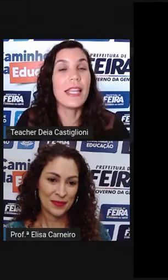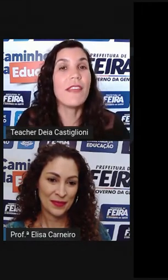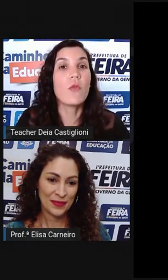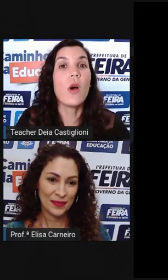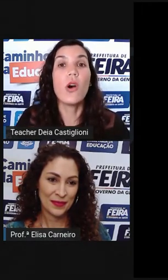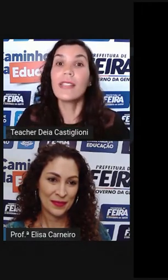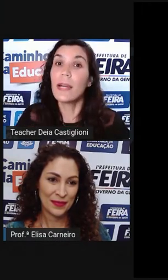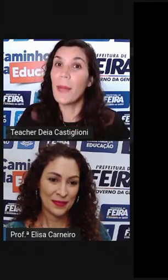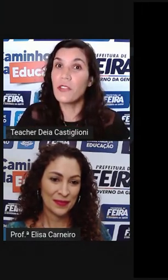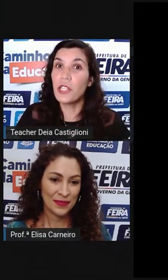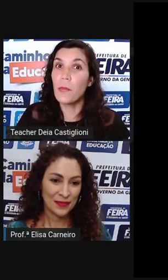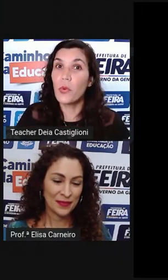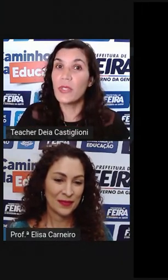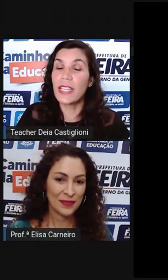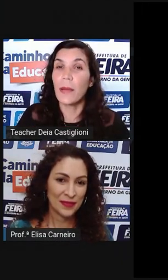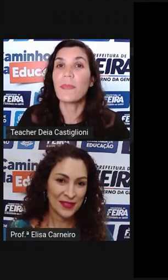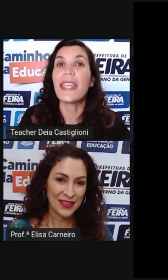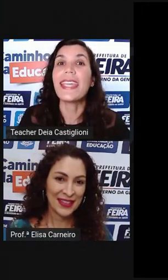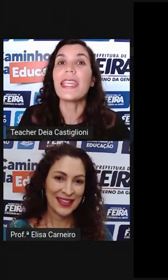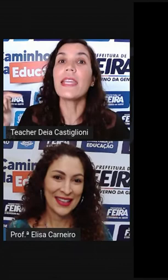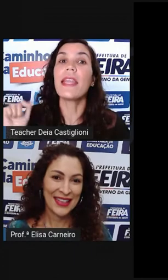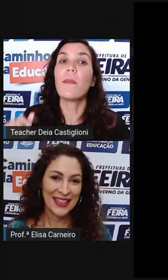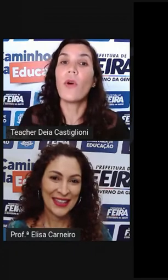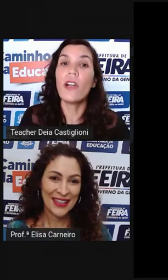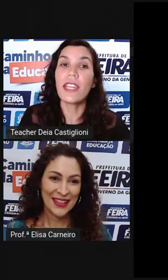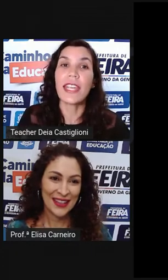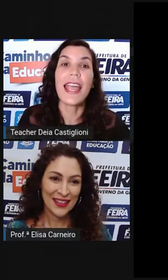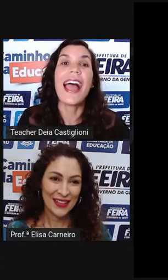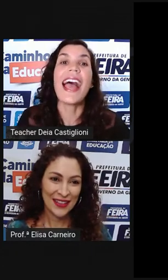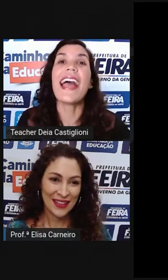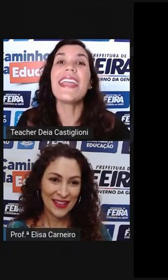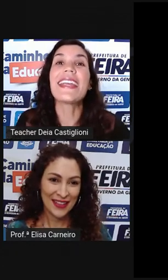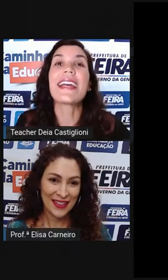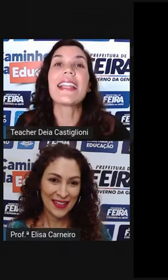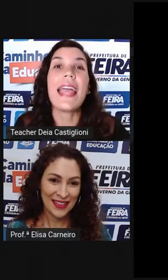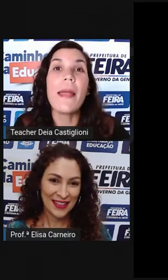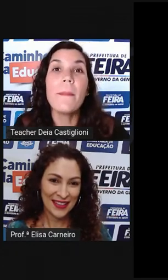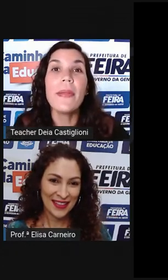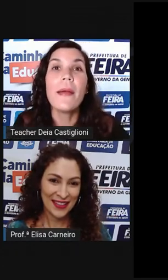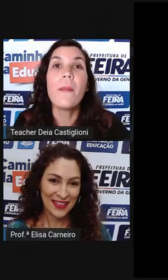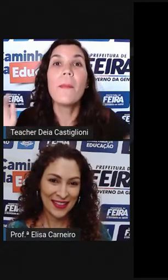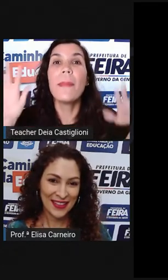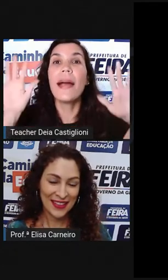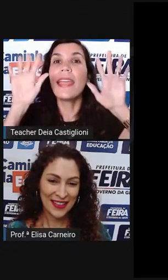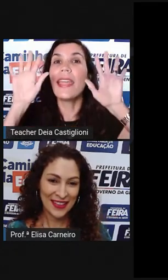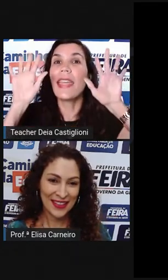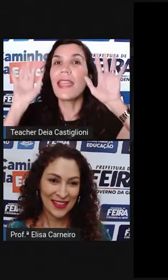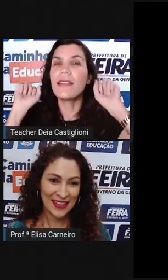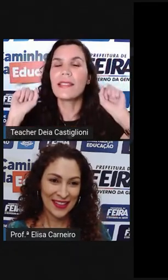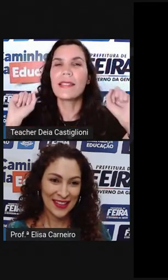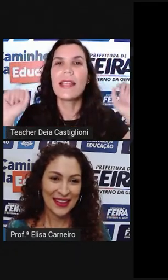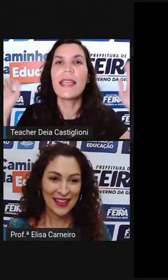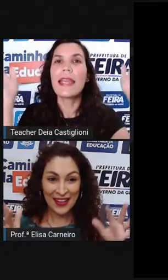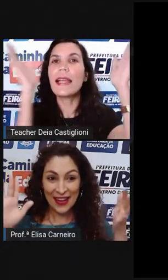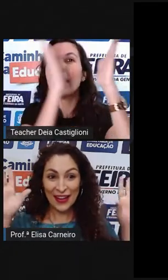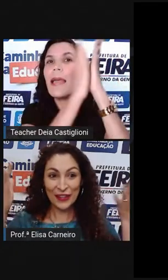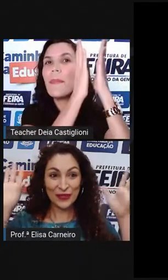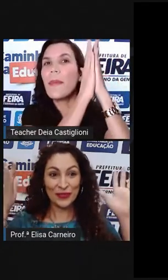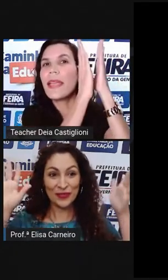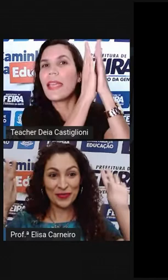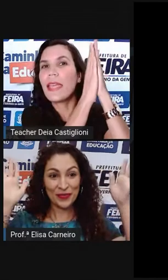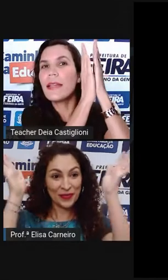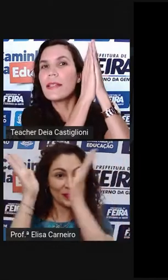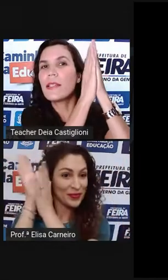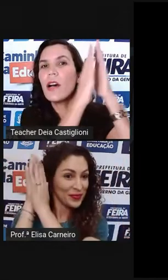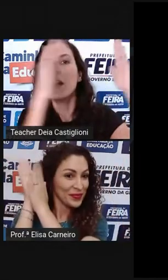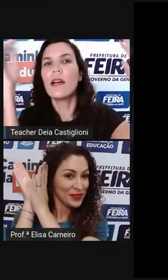Depois, ele vem com a outra parte da música. In the morning, I clap my hands. Clap